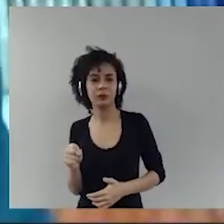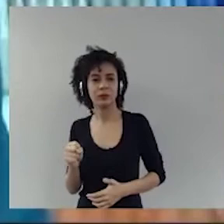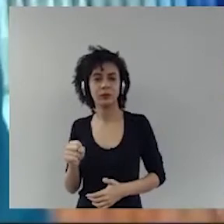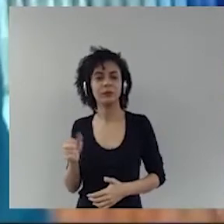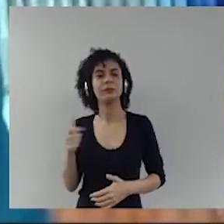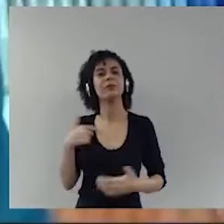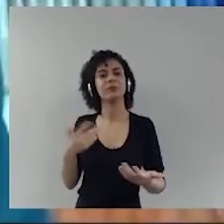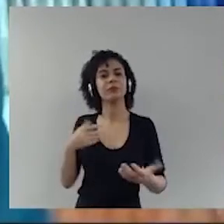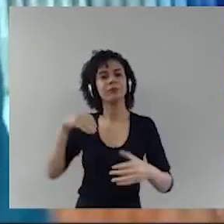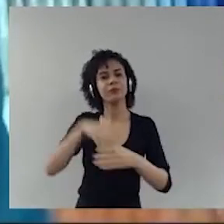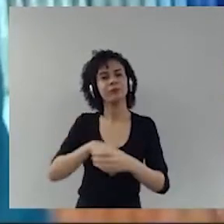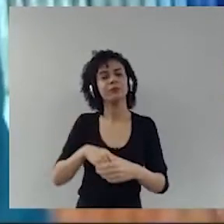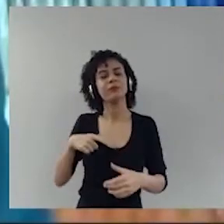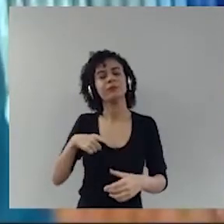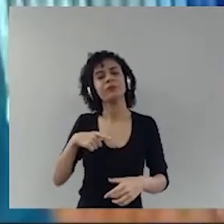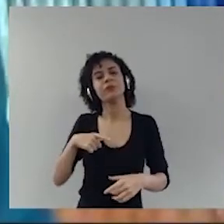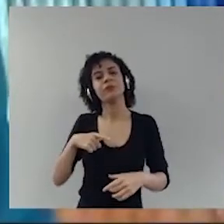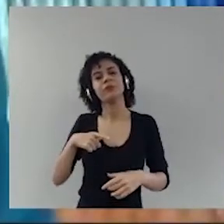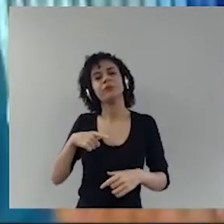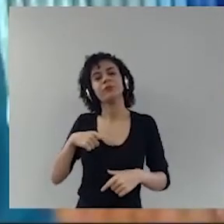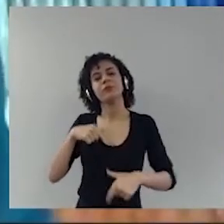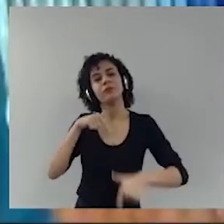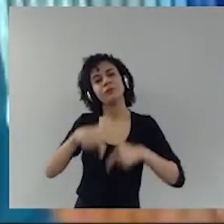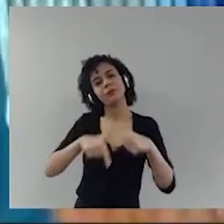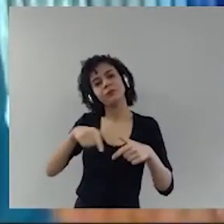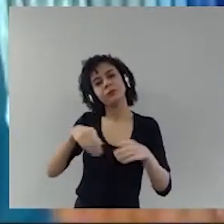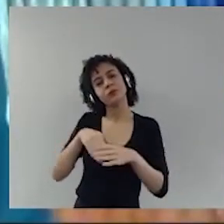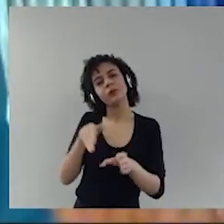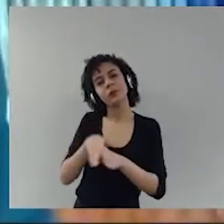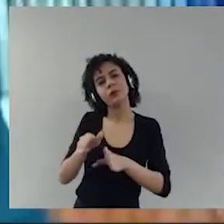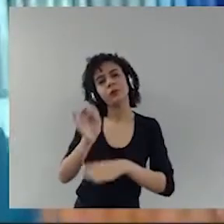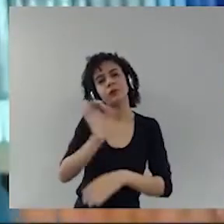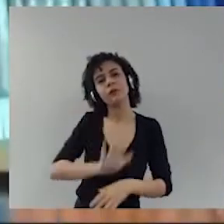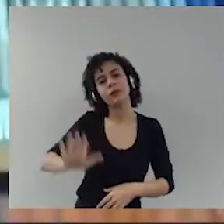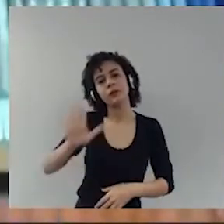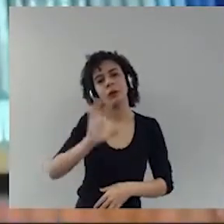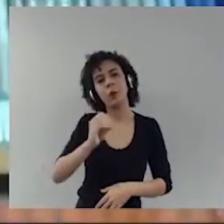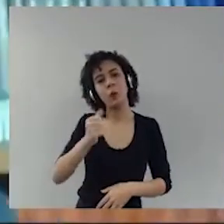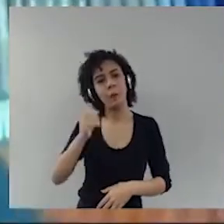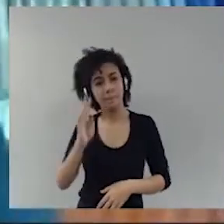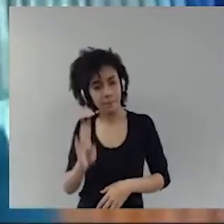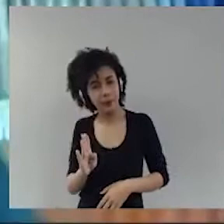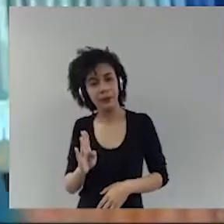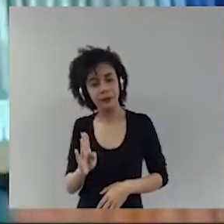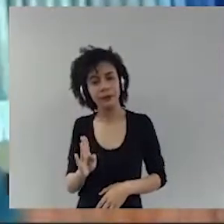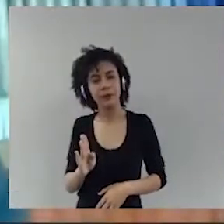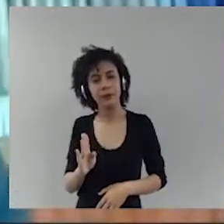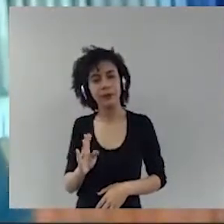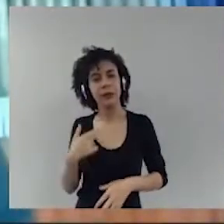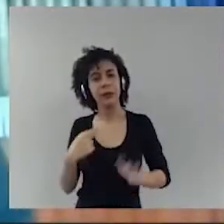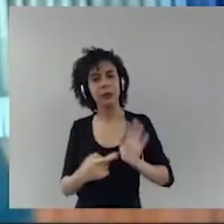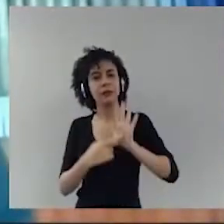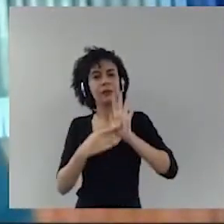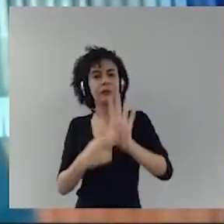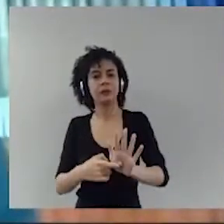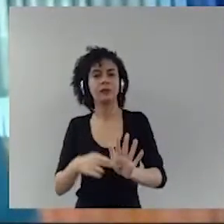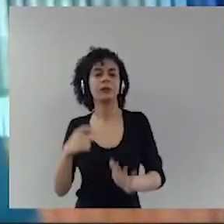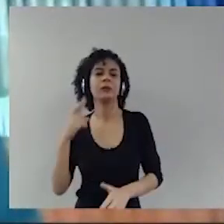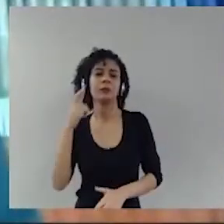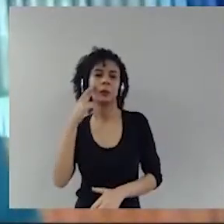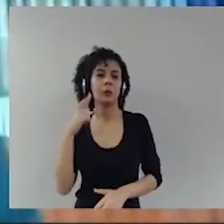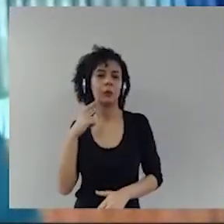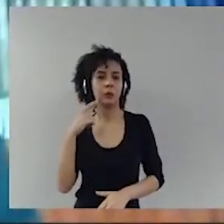atualmente compro uma mensagem profissional no conselho federal da ordem dos advogados do brasil representando a bancada de rondônia